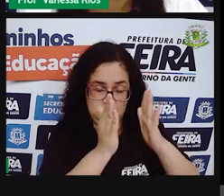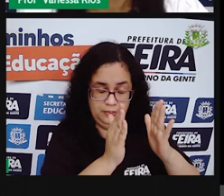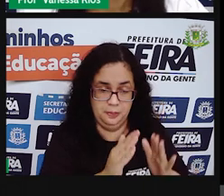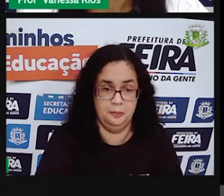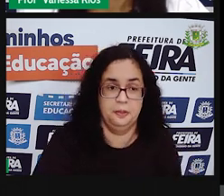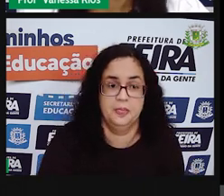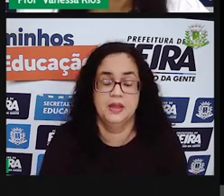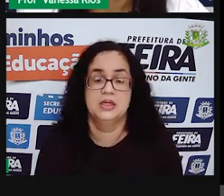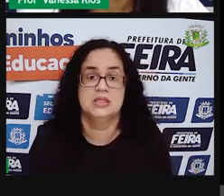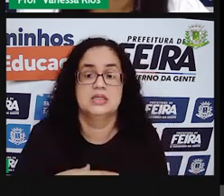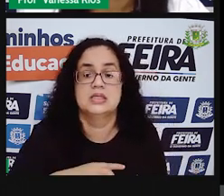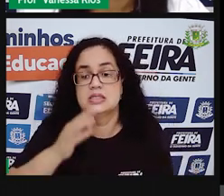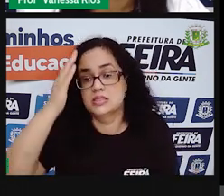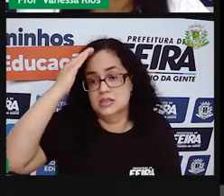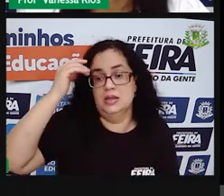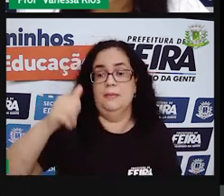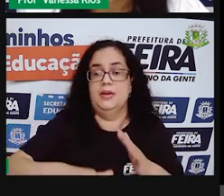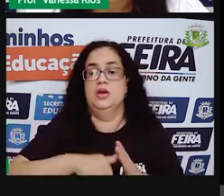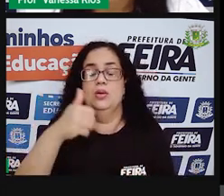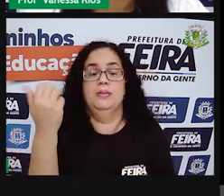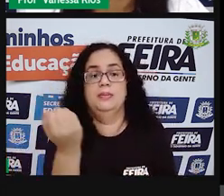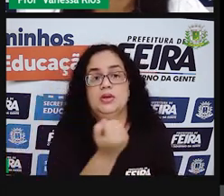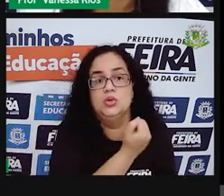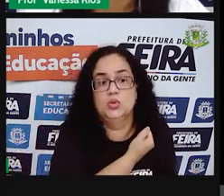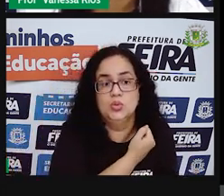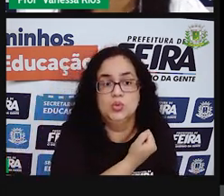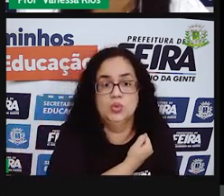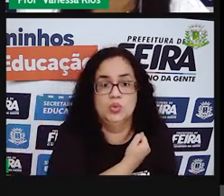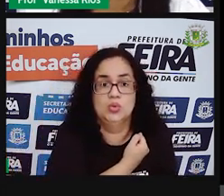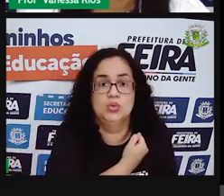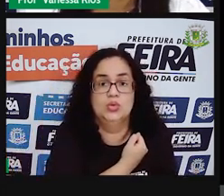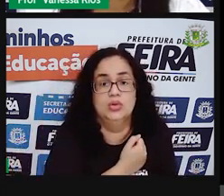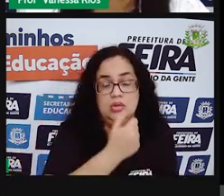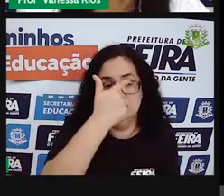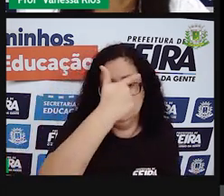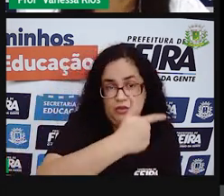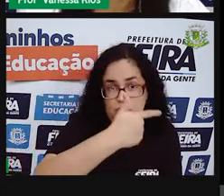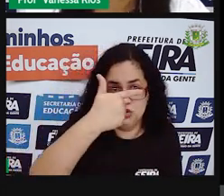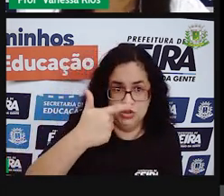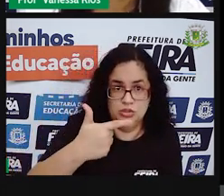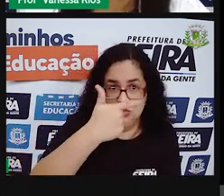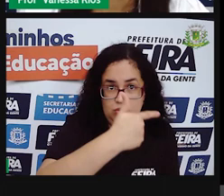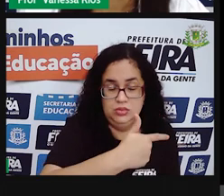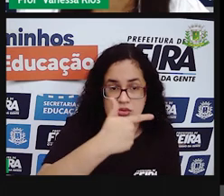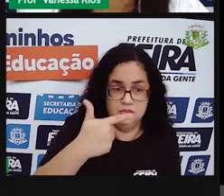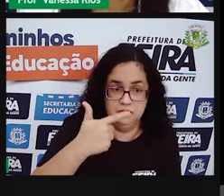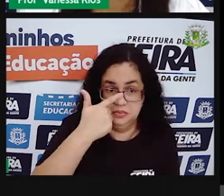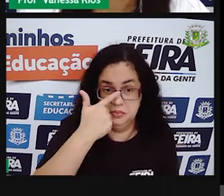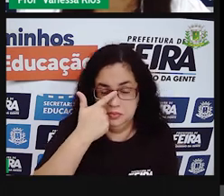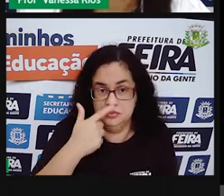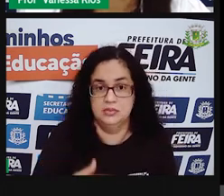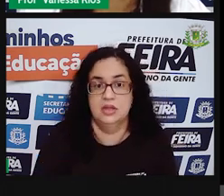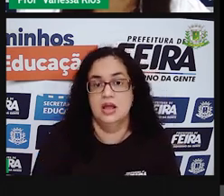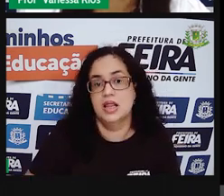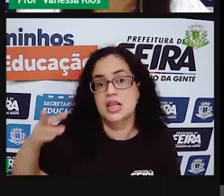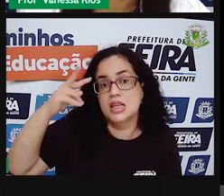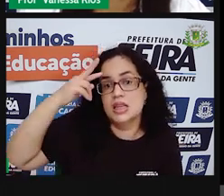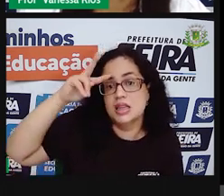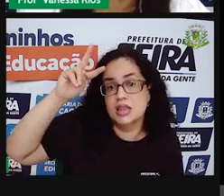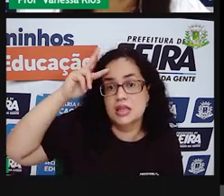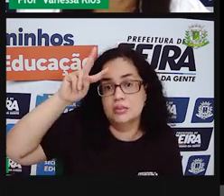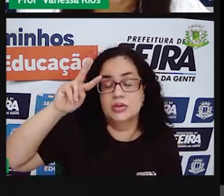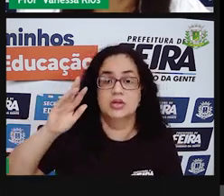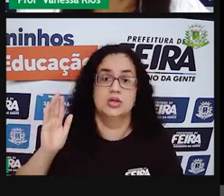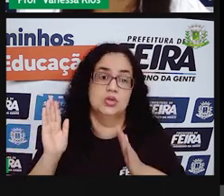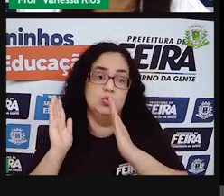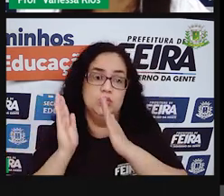determinado. Nós já sabemos o primeiro número, que é o número 22. Então, a gente lembra aí que